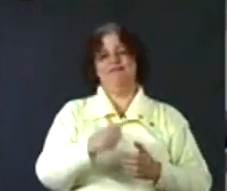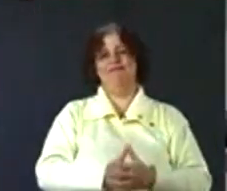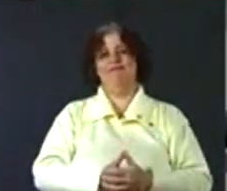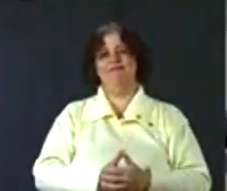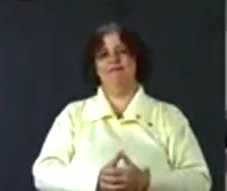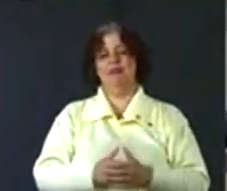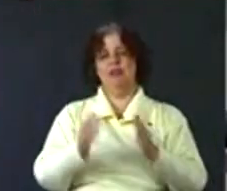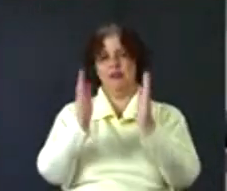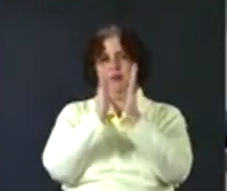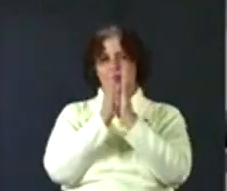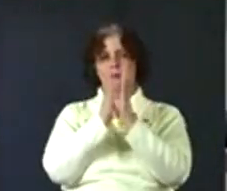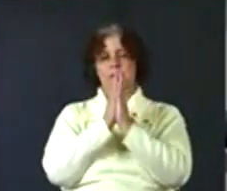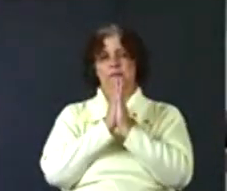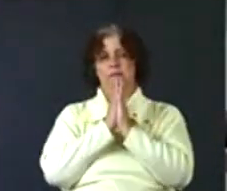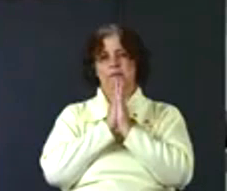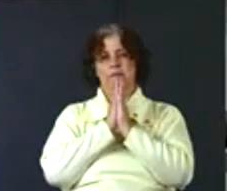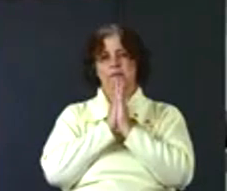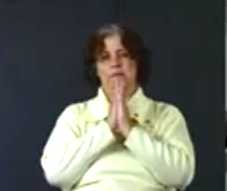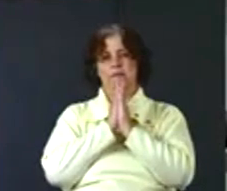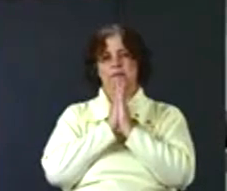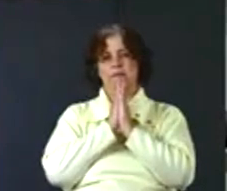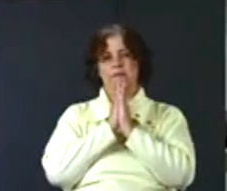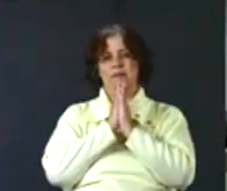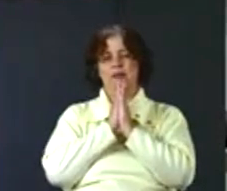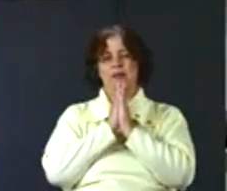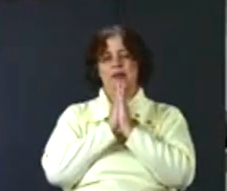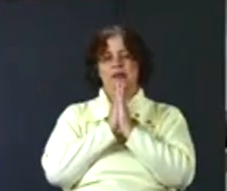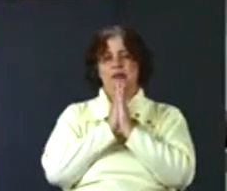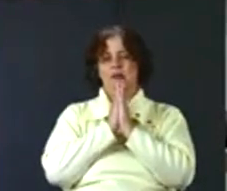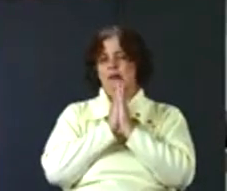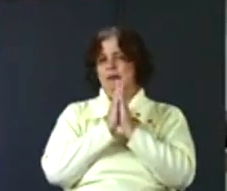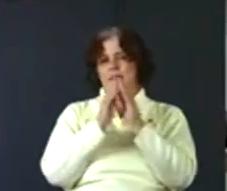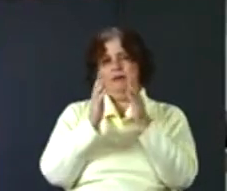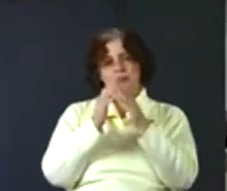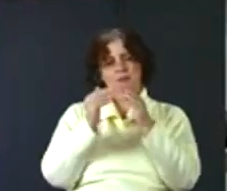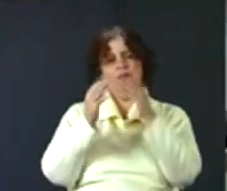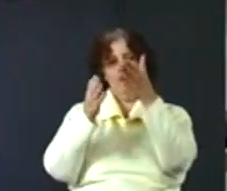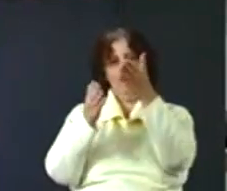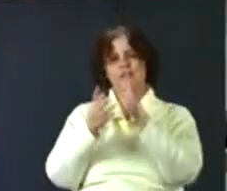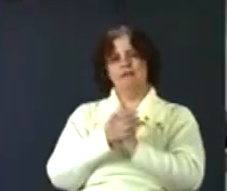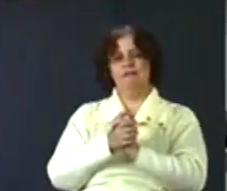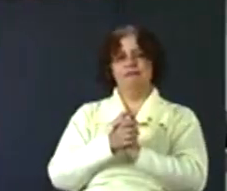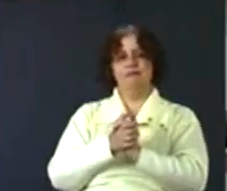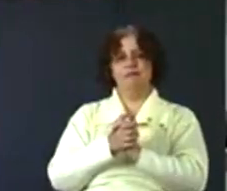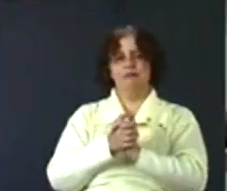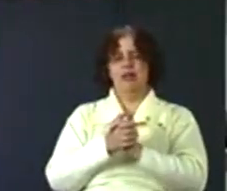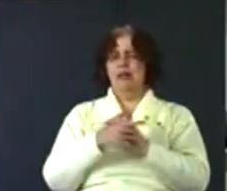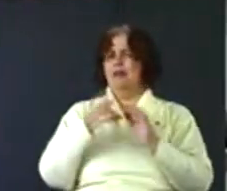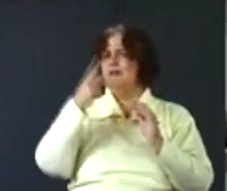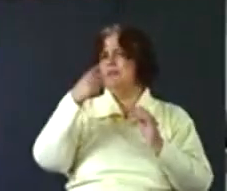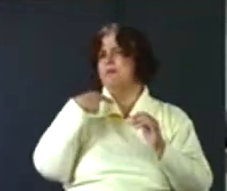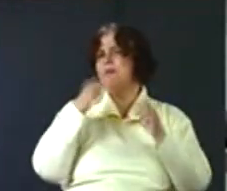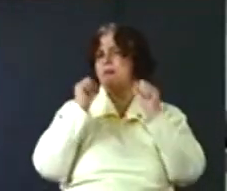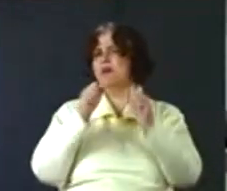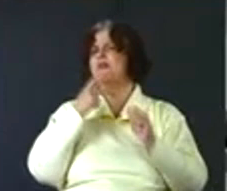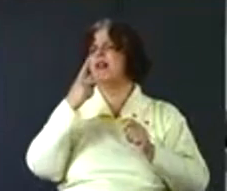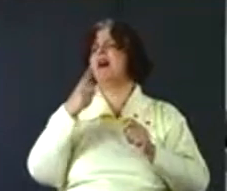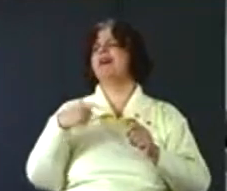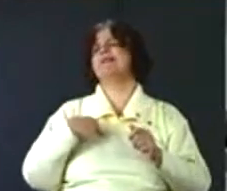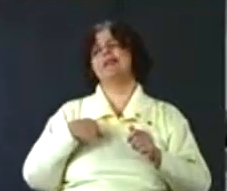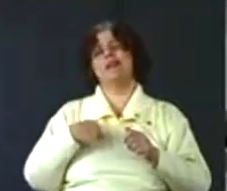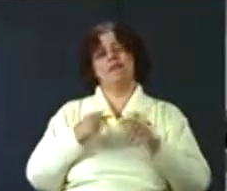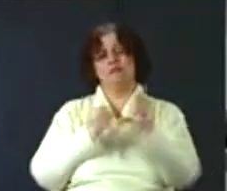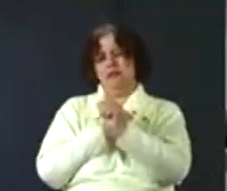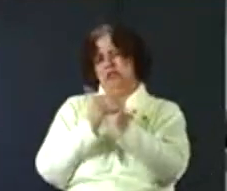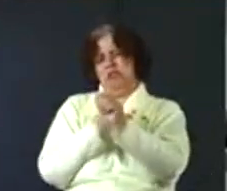você. Ainda que talvez você diga: pastor, eu não estou sendo perseguido por causa do Evangelho, eu não